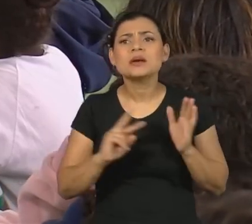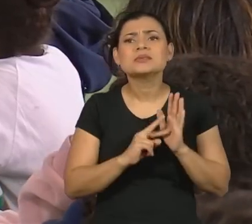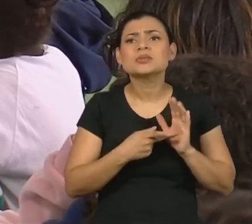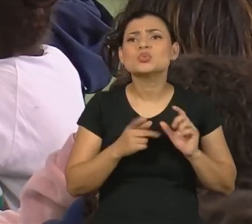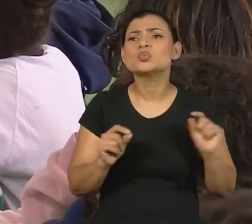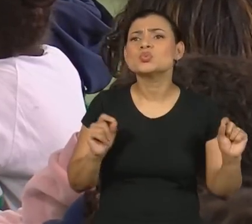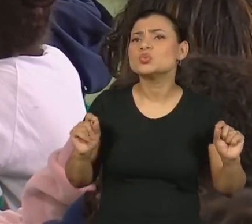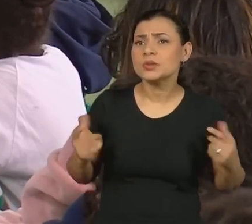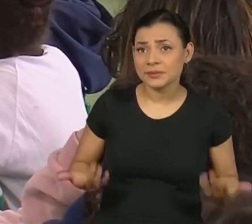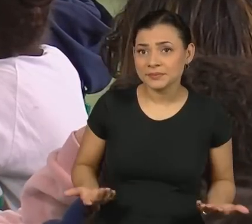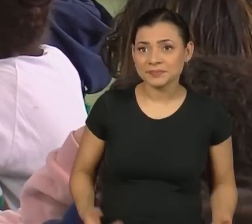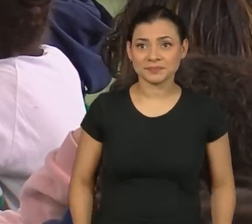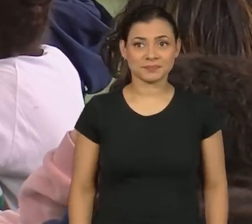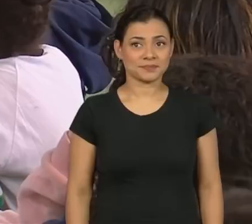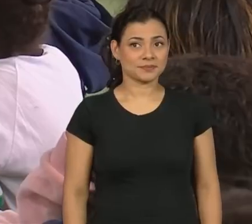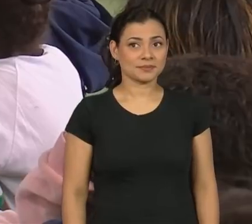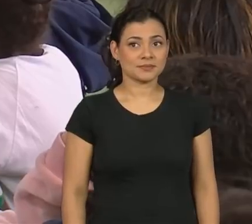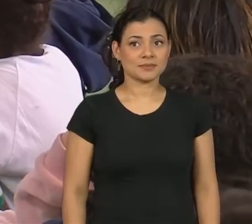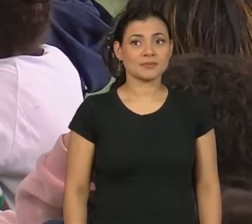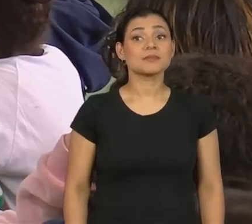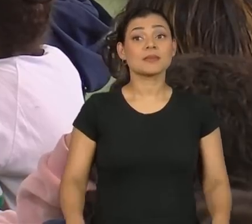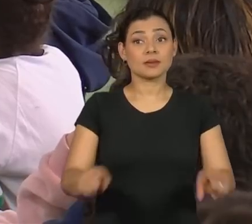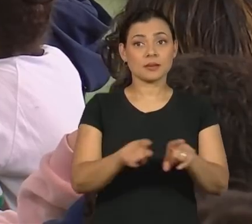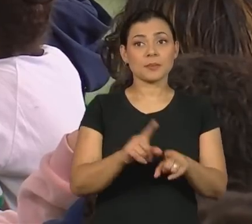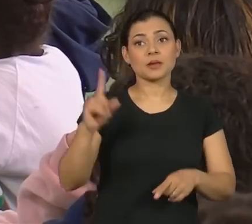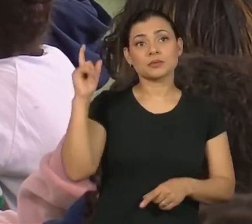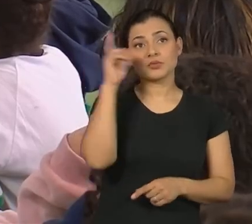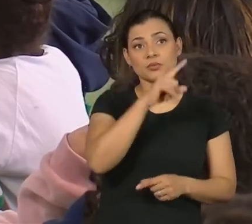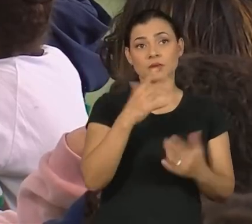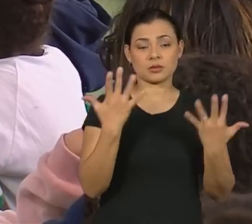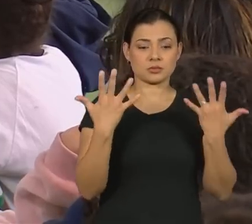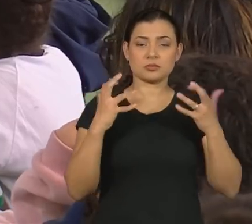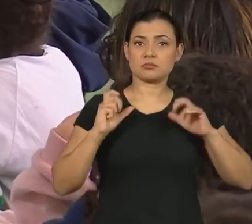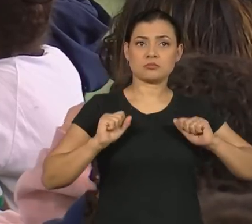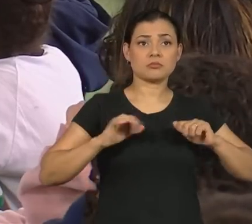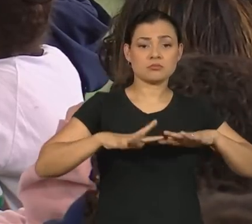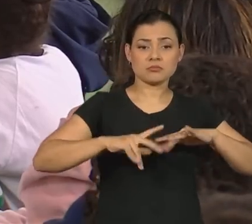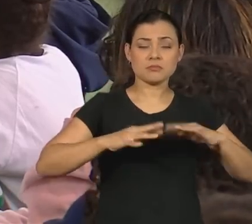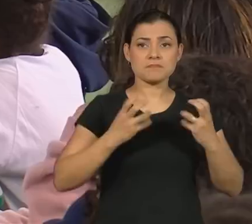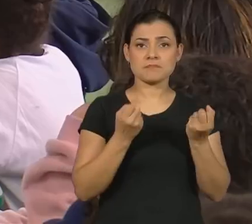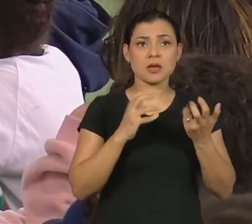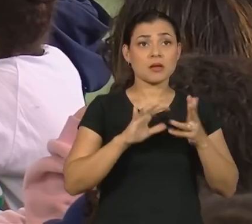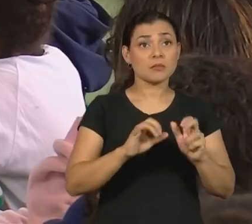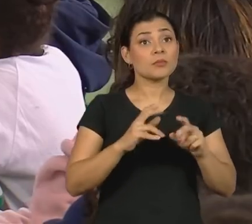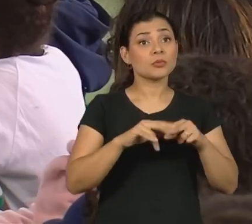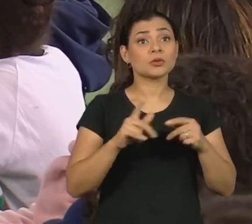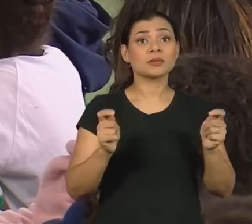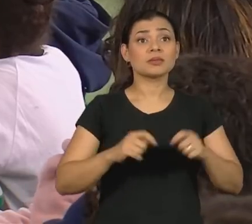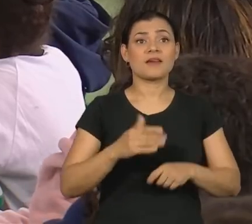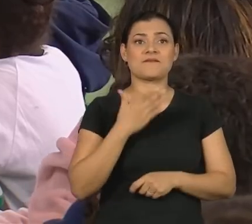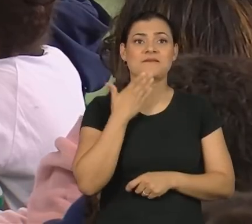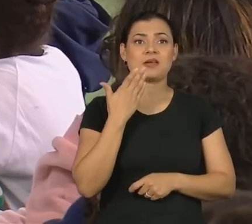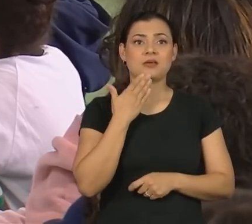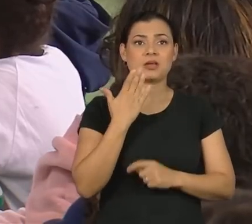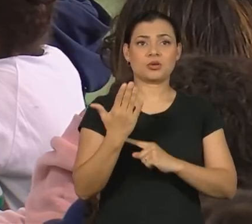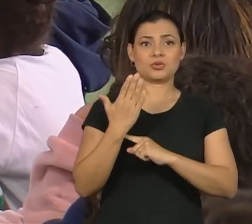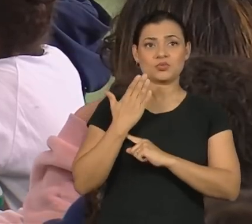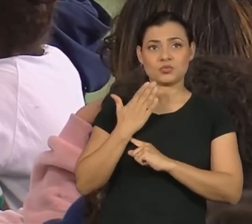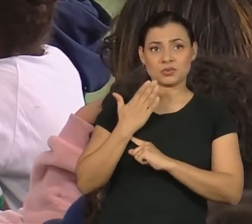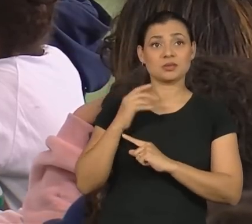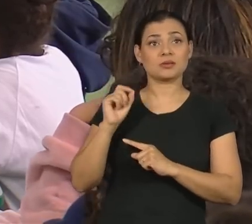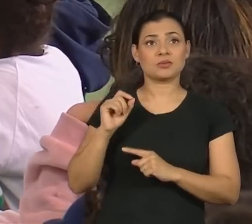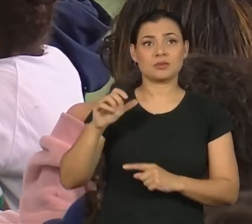serve. Tá. Desde uma questão de dificuldade motora, a gente tem, por exemplo, um material que é de fácil acesso, que